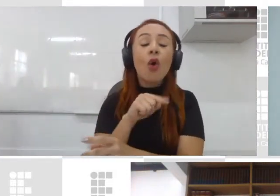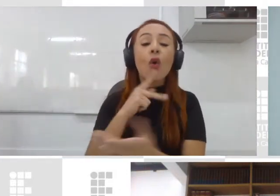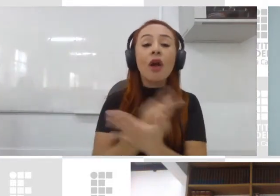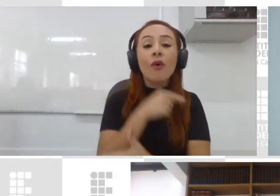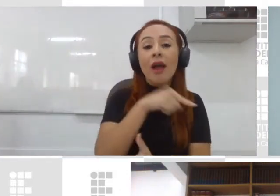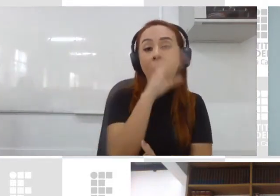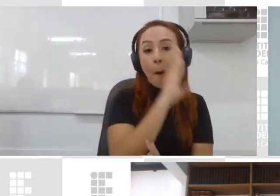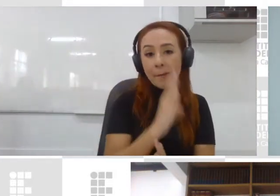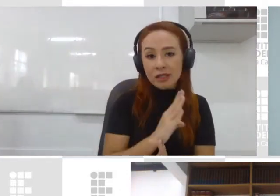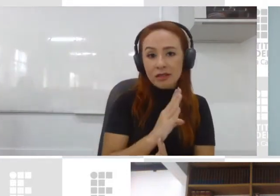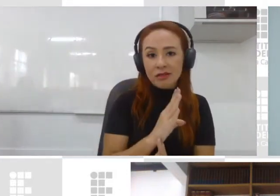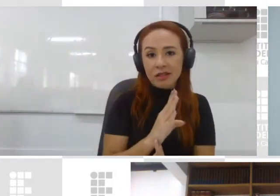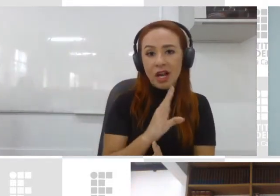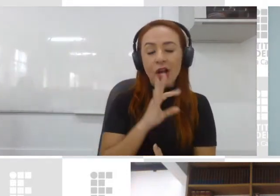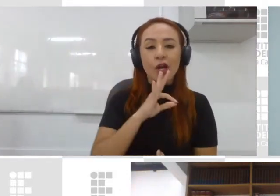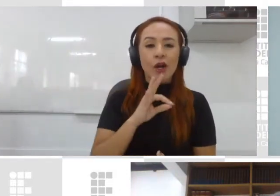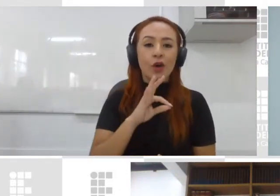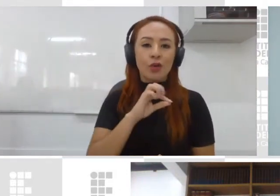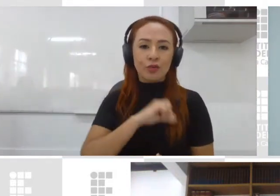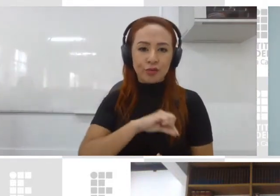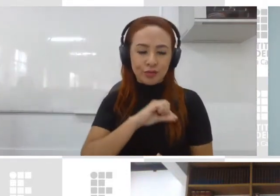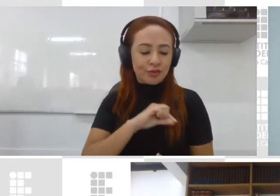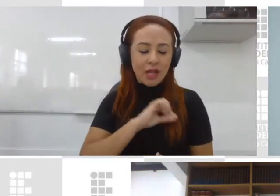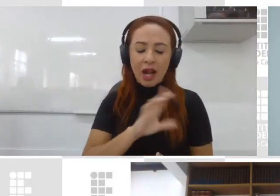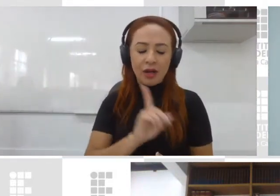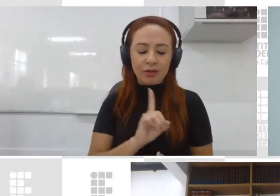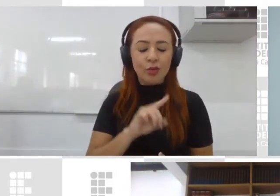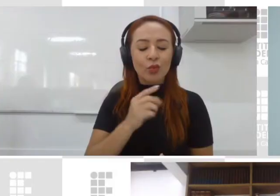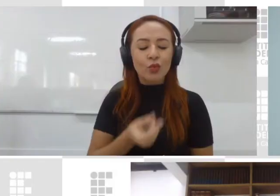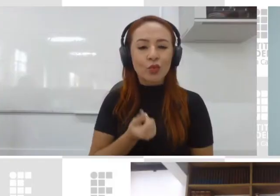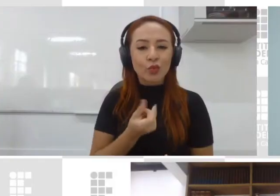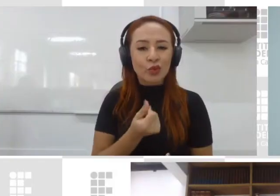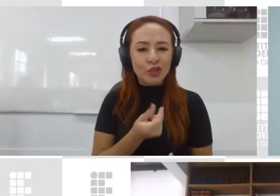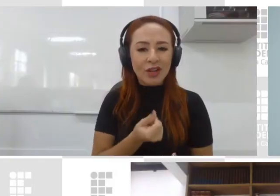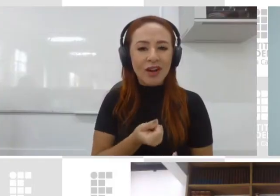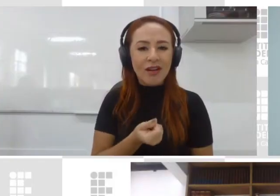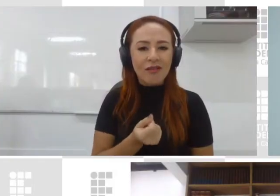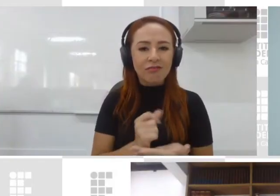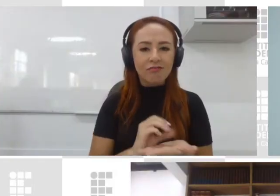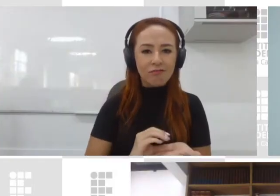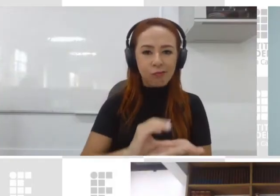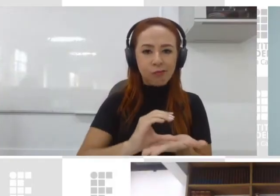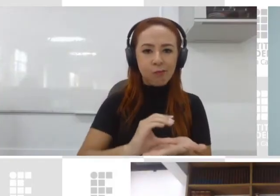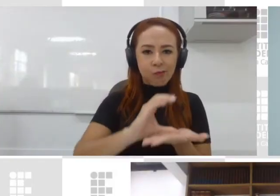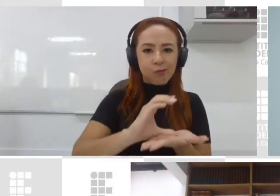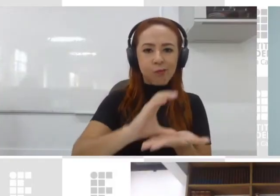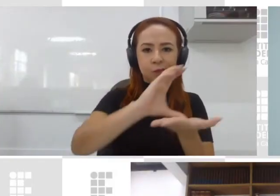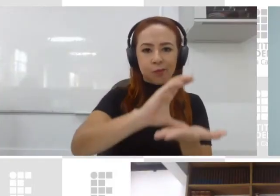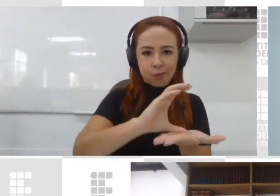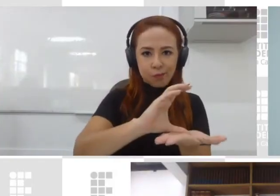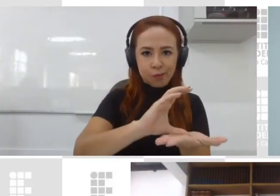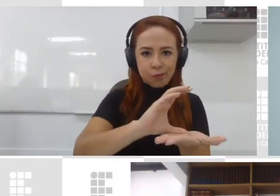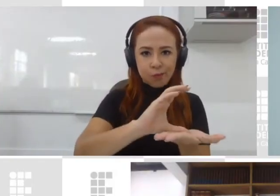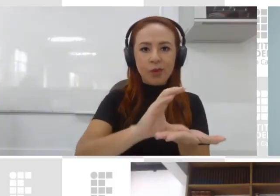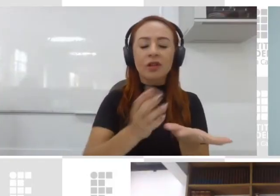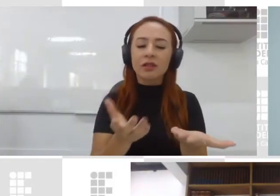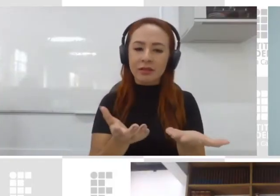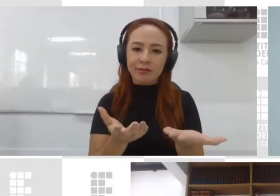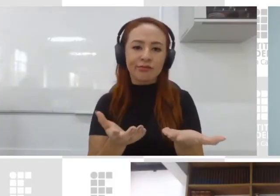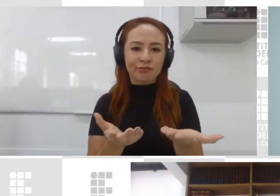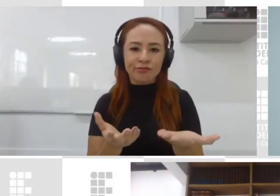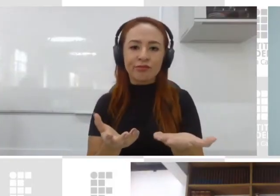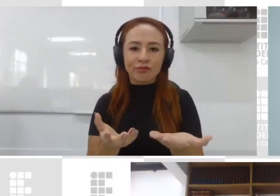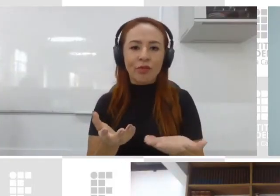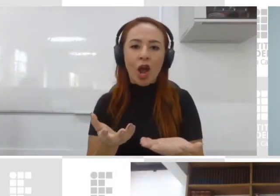nossa contabilidade nacional, etc, etc. Então, nós teríamos que ter uma mudança de paradigma, uma mudança de premissa muito